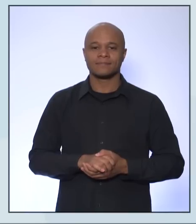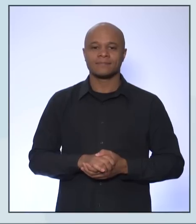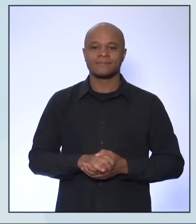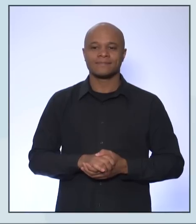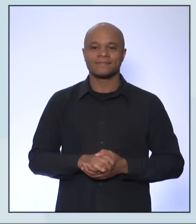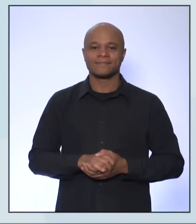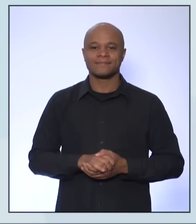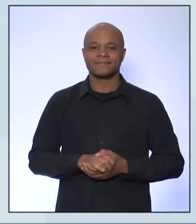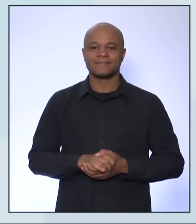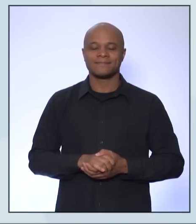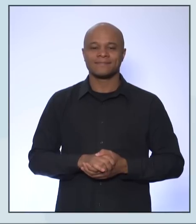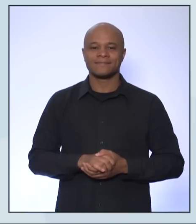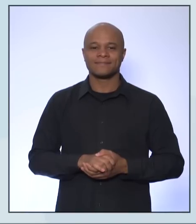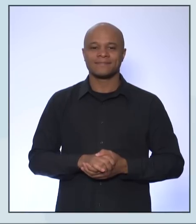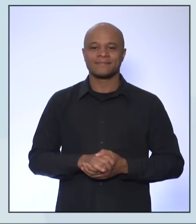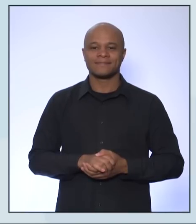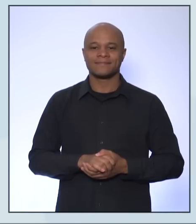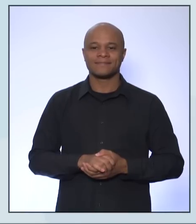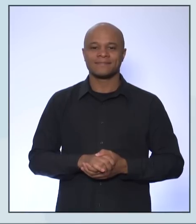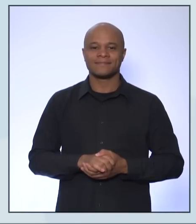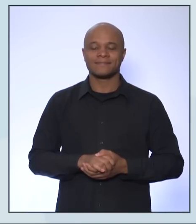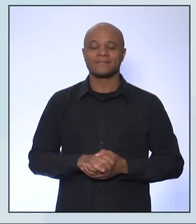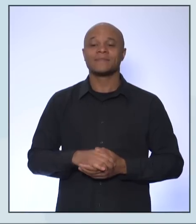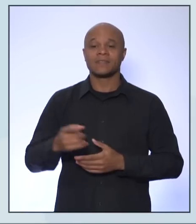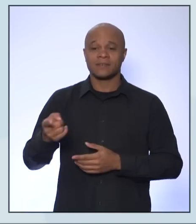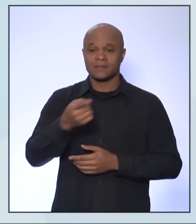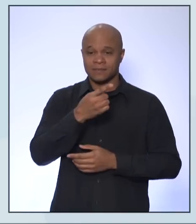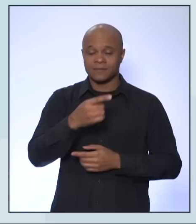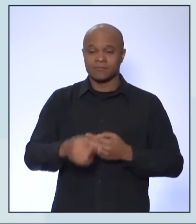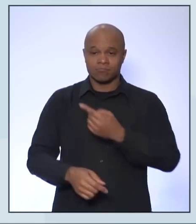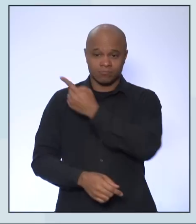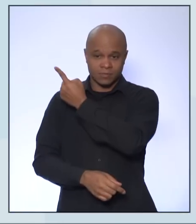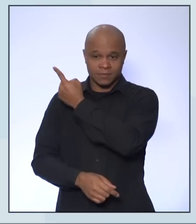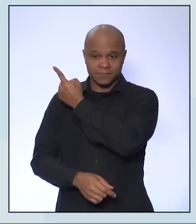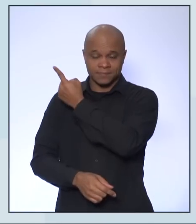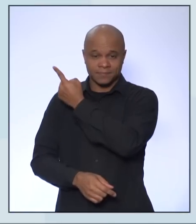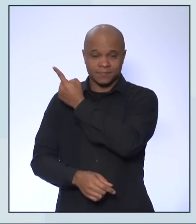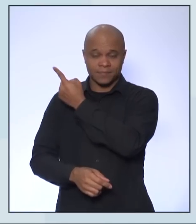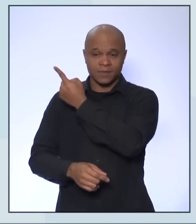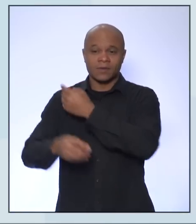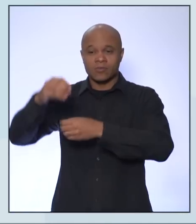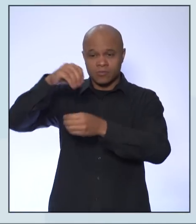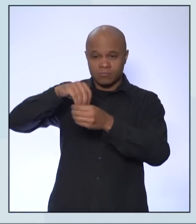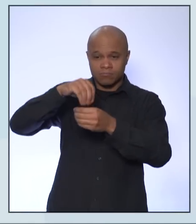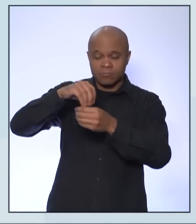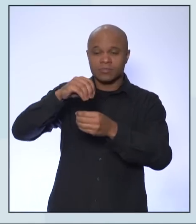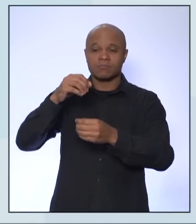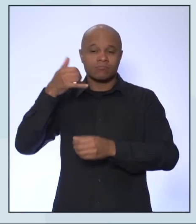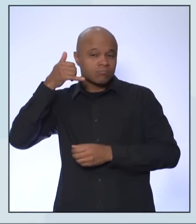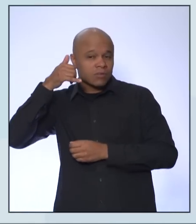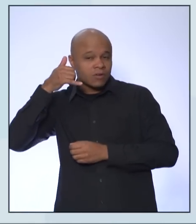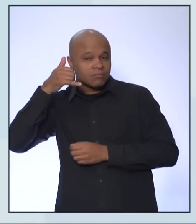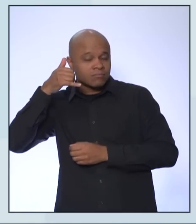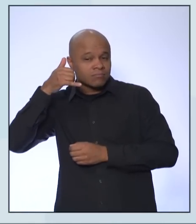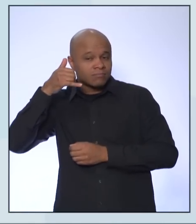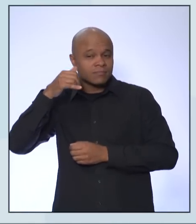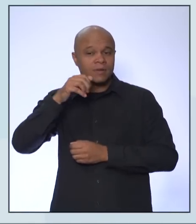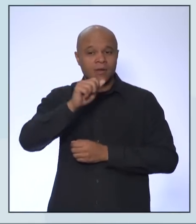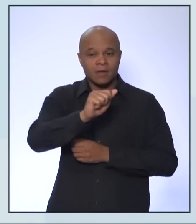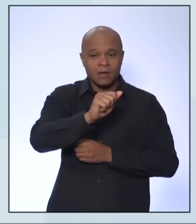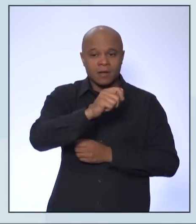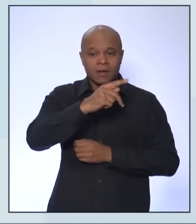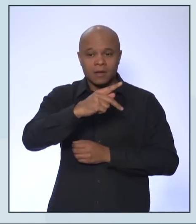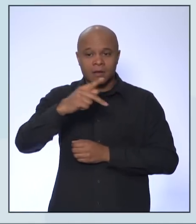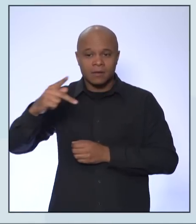Pronto. Esse QR Code ele vai levar vocês a instalar um aplicativo que você